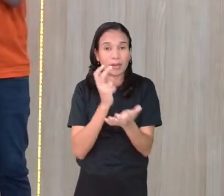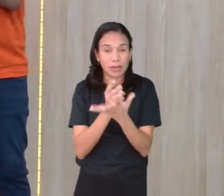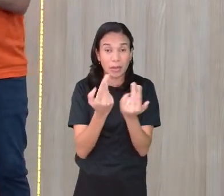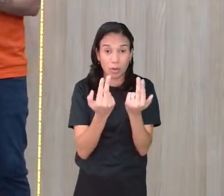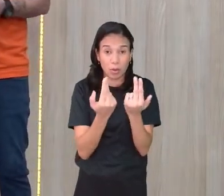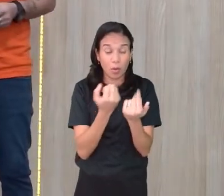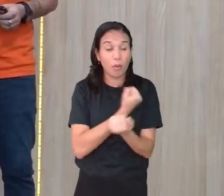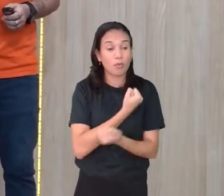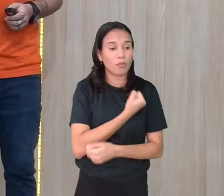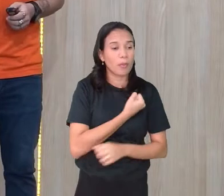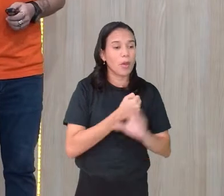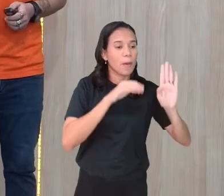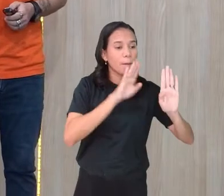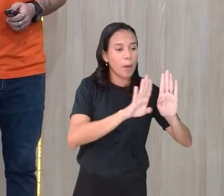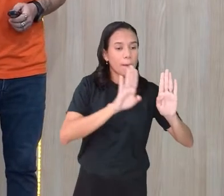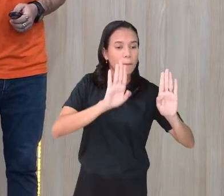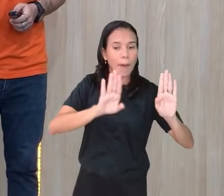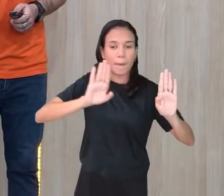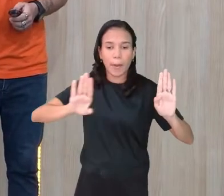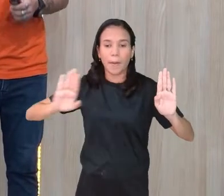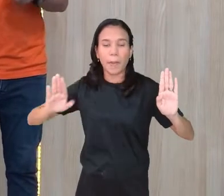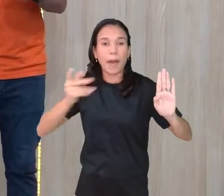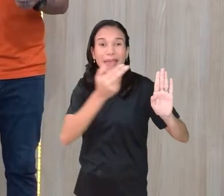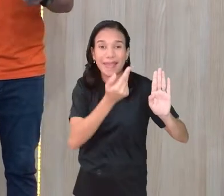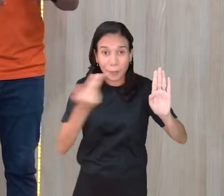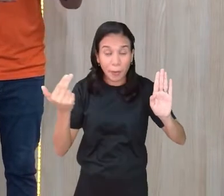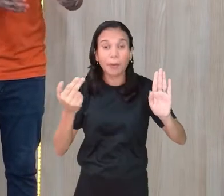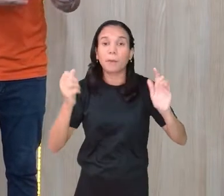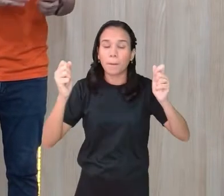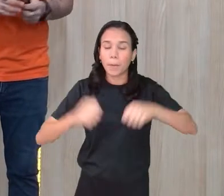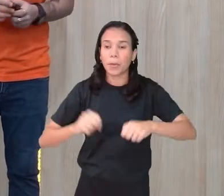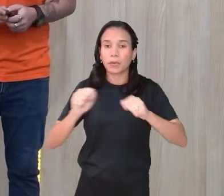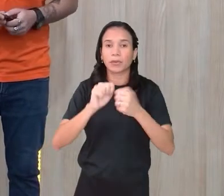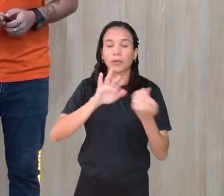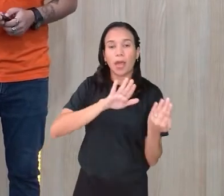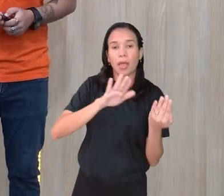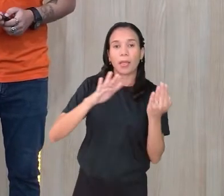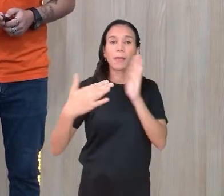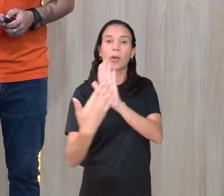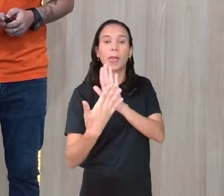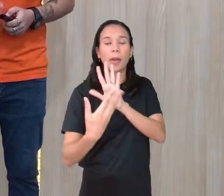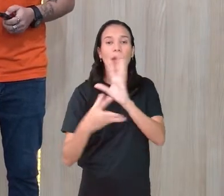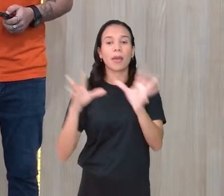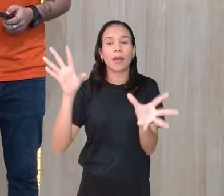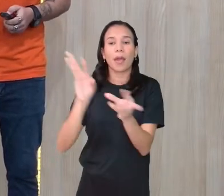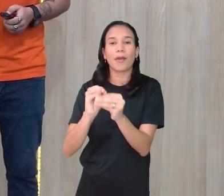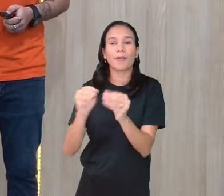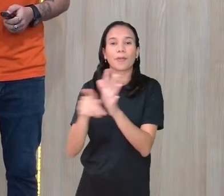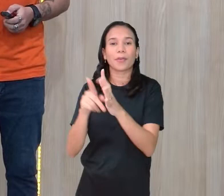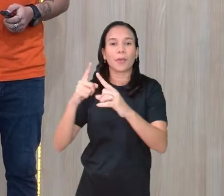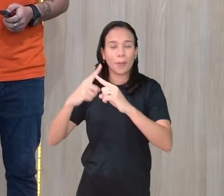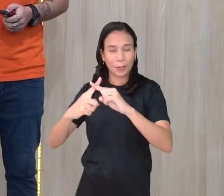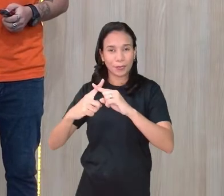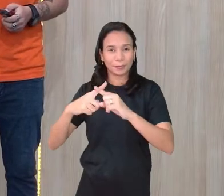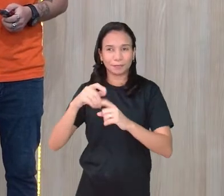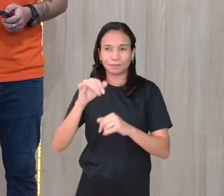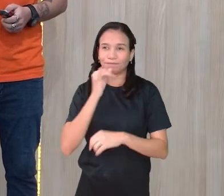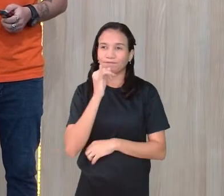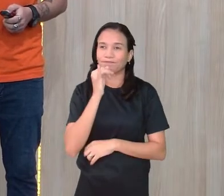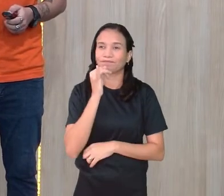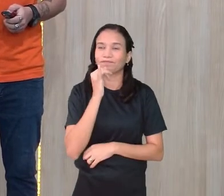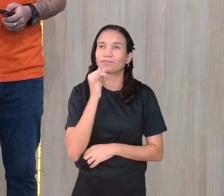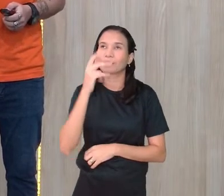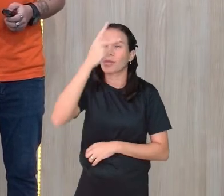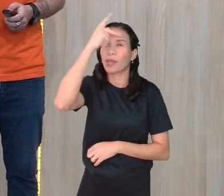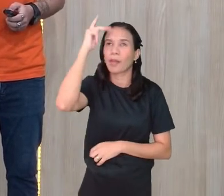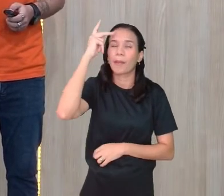números iguais, eu posso reescrever essa adição como uma multiplicação, tá certo? Então, ideia para você